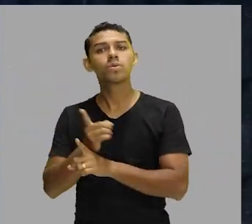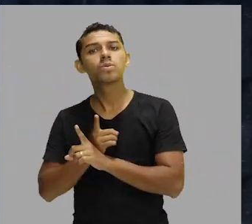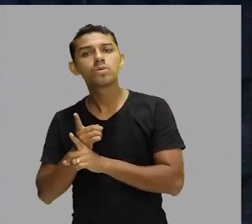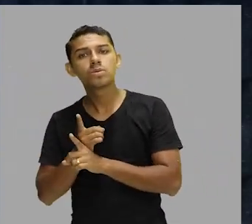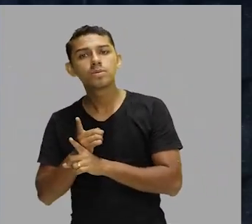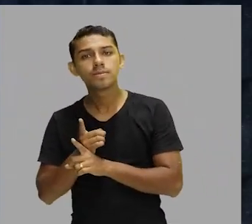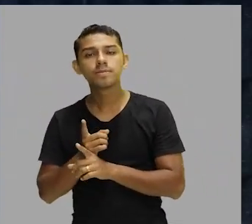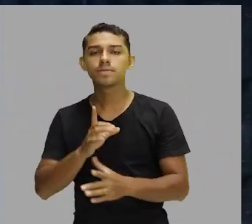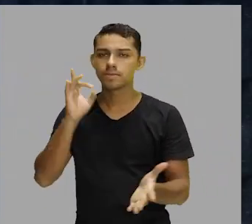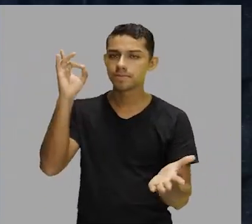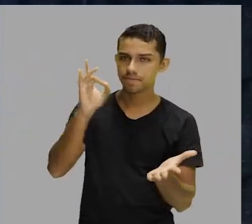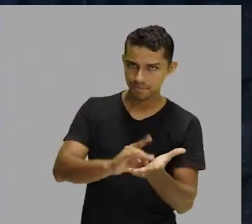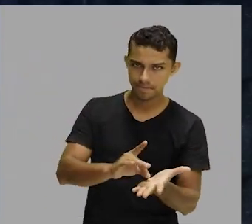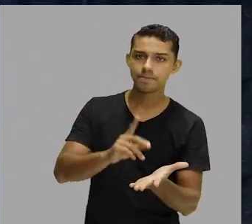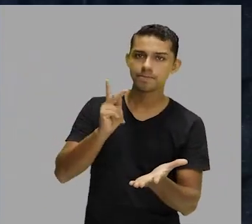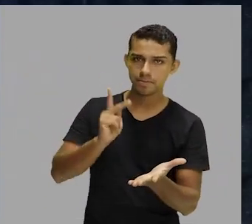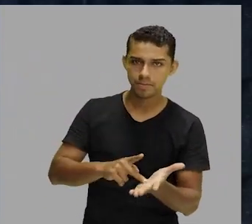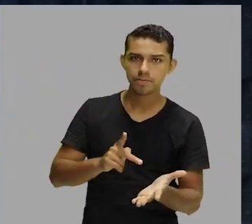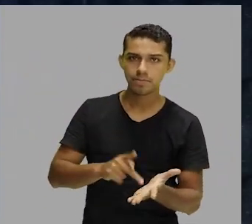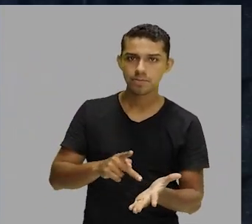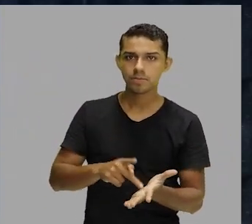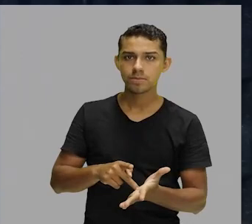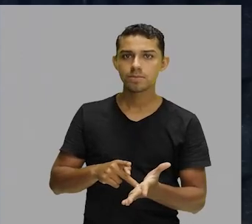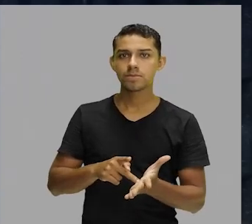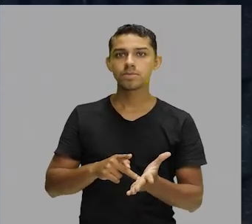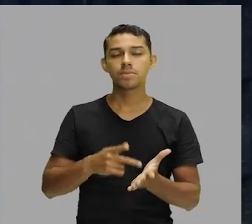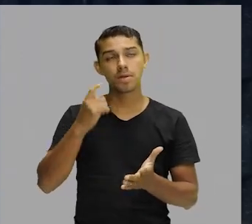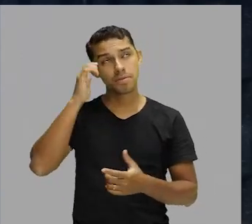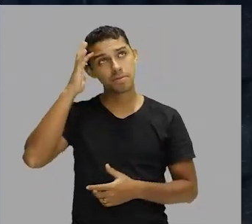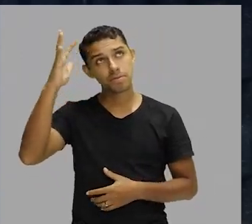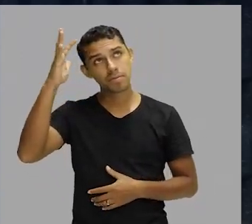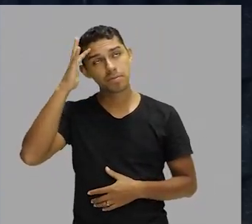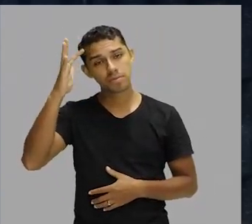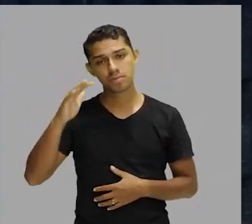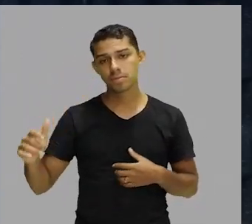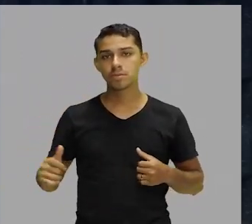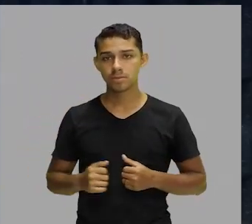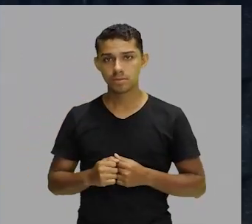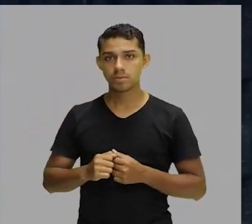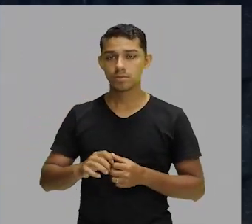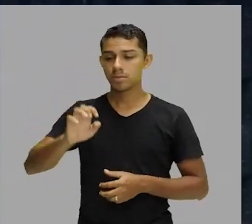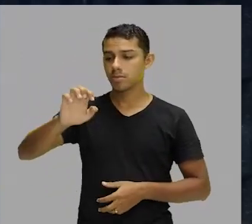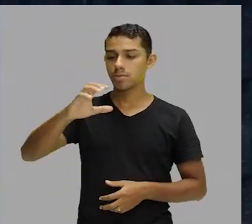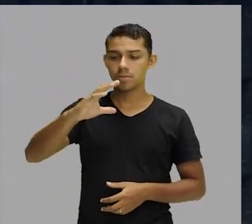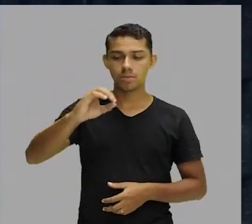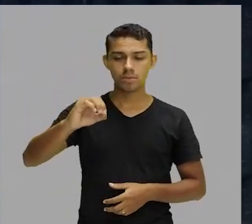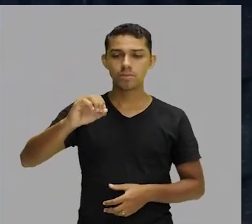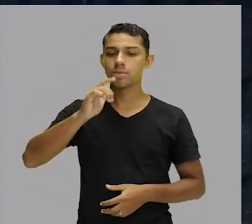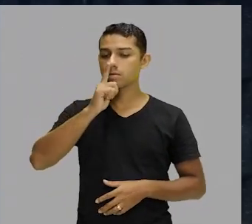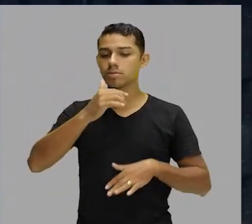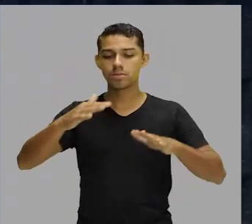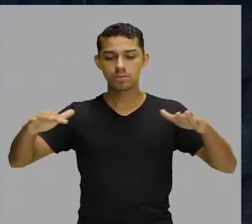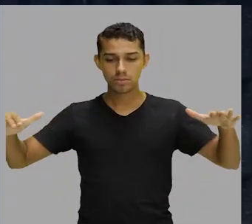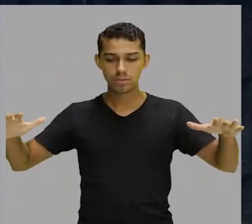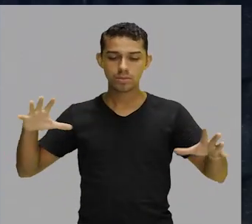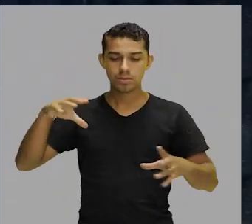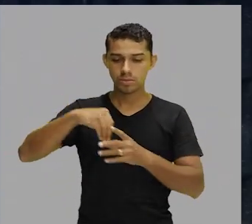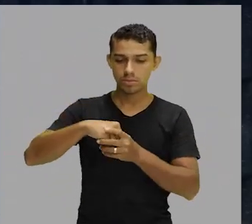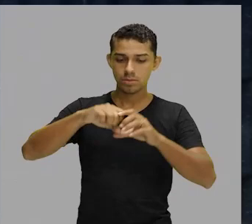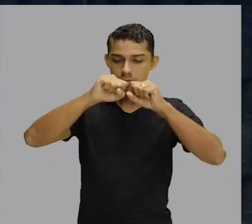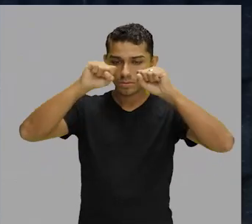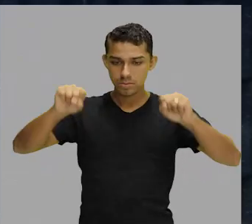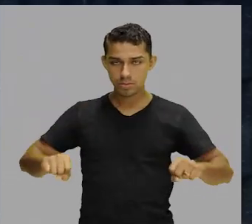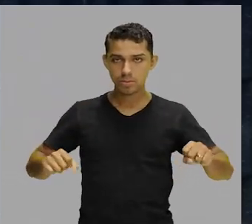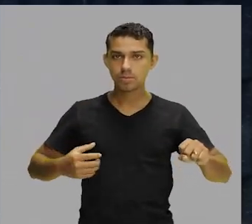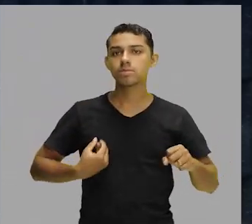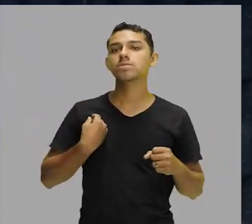quê? Vamos imaginar que em um ecossistema marinho, o nível trófico dos produtores, a massa